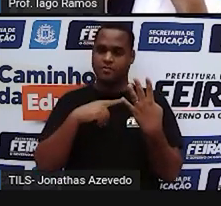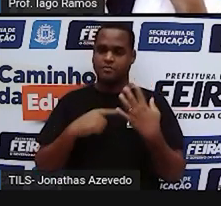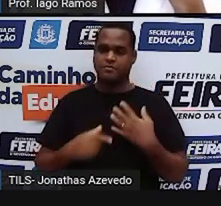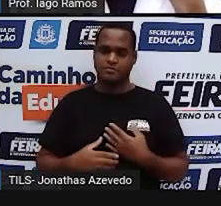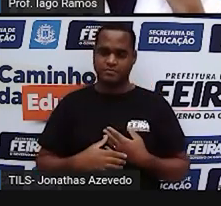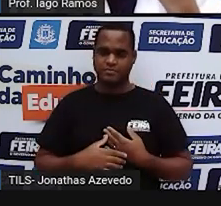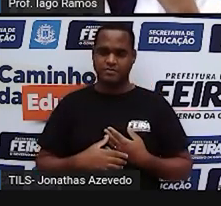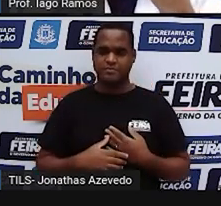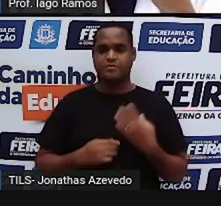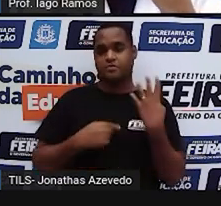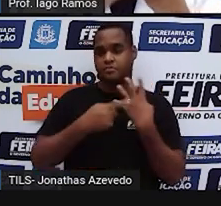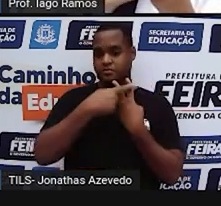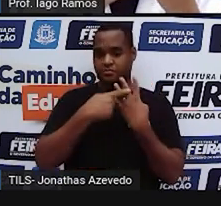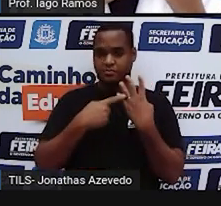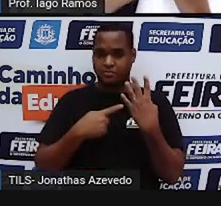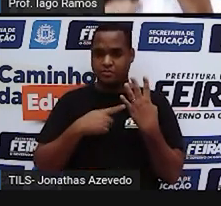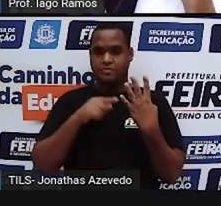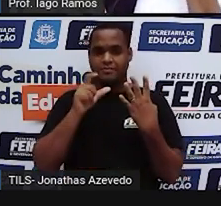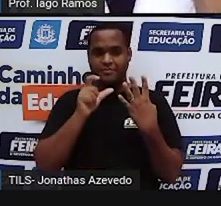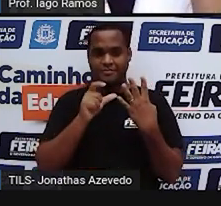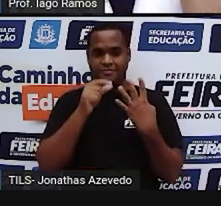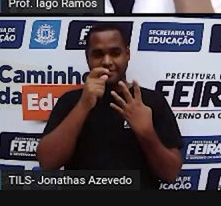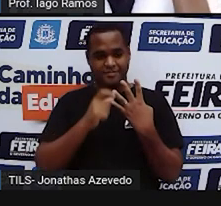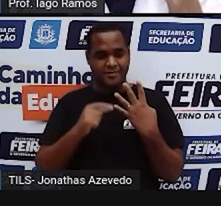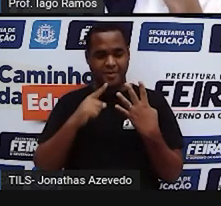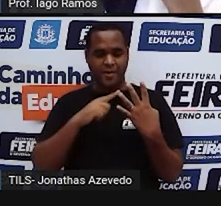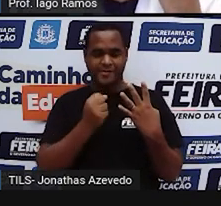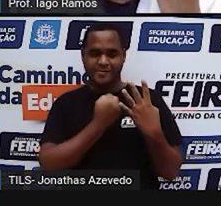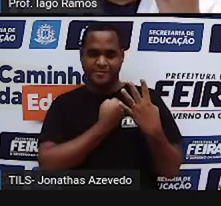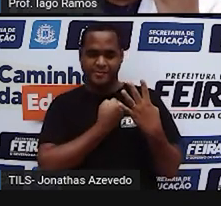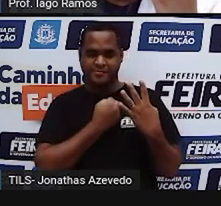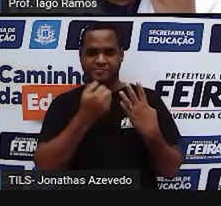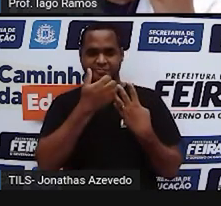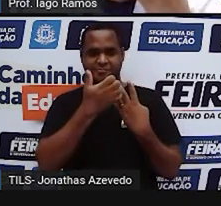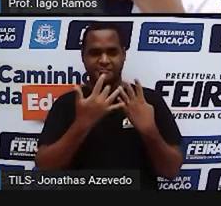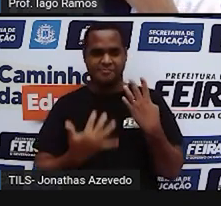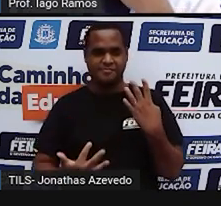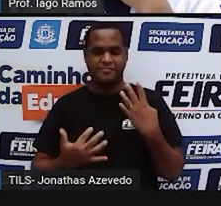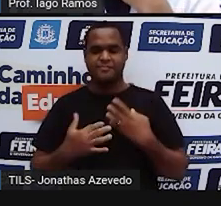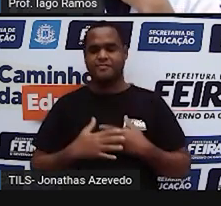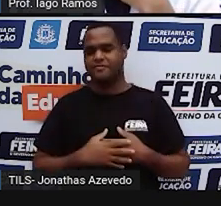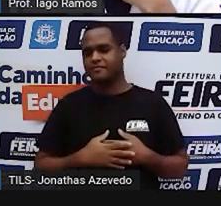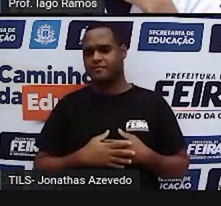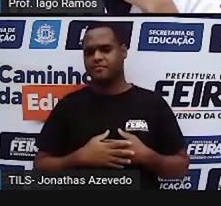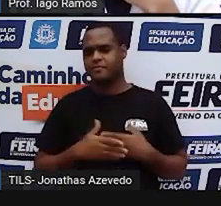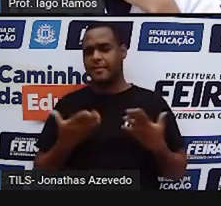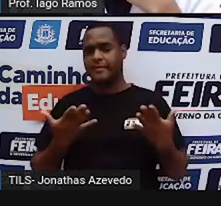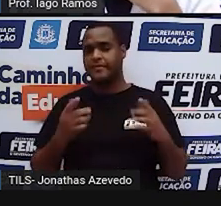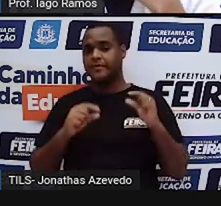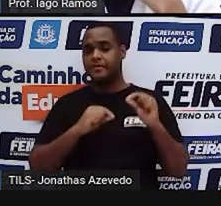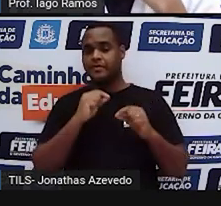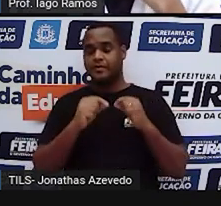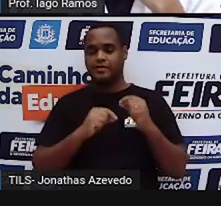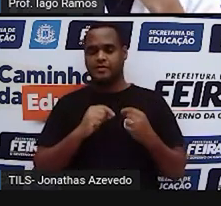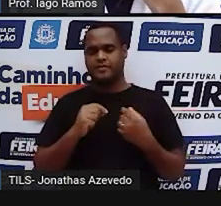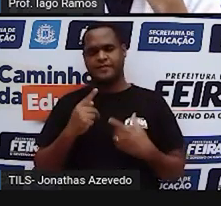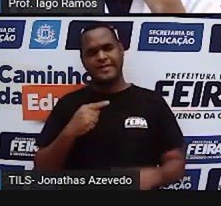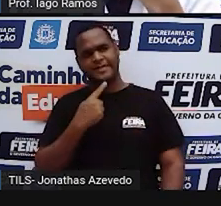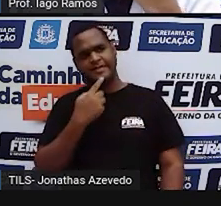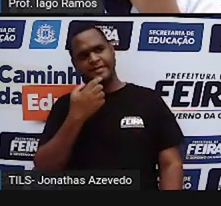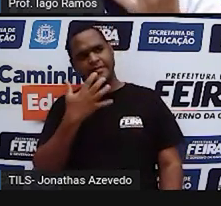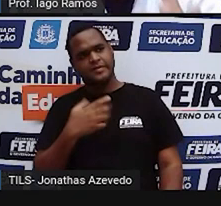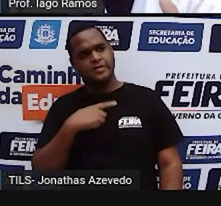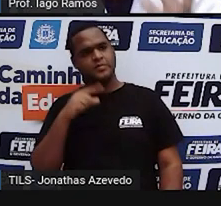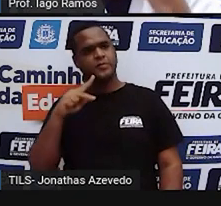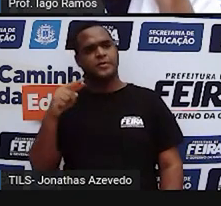são quatro algarismos formando um número Oi e aí agora né você fala assim que eu